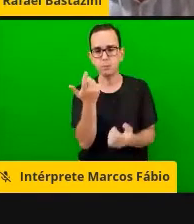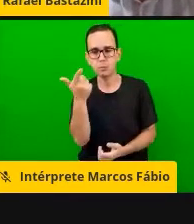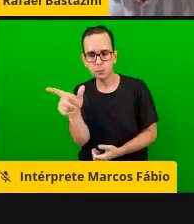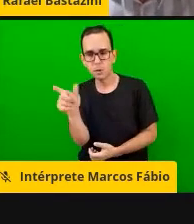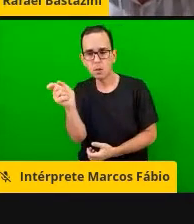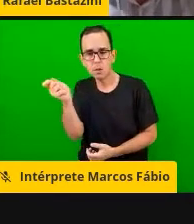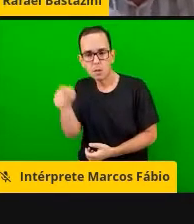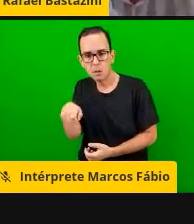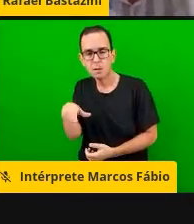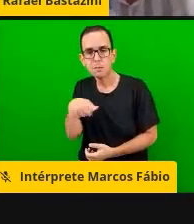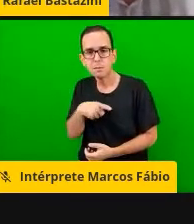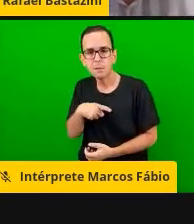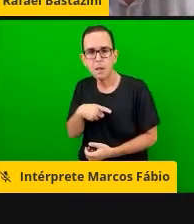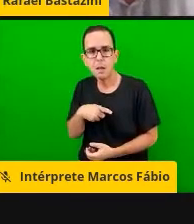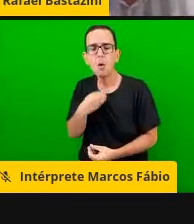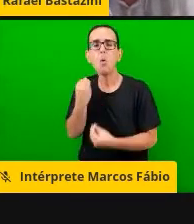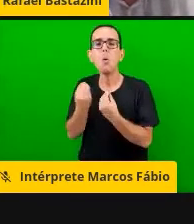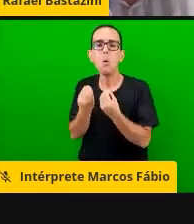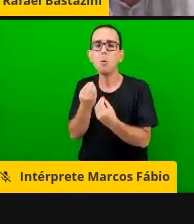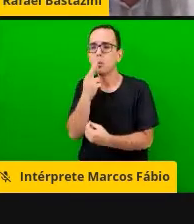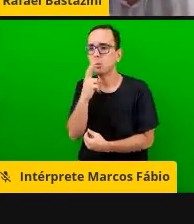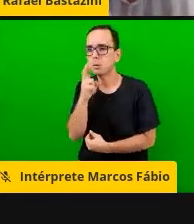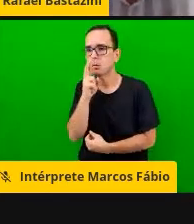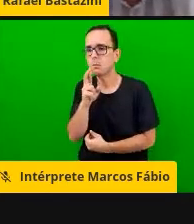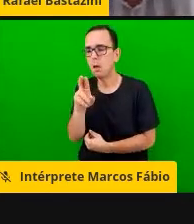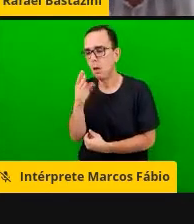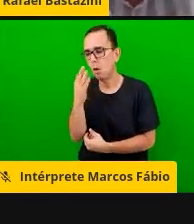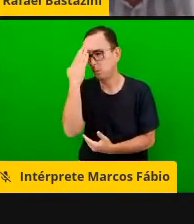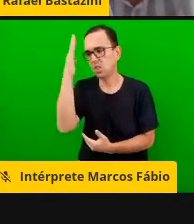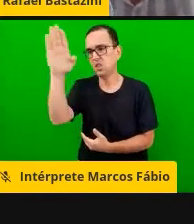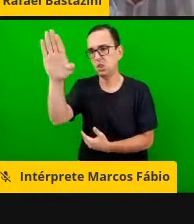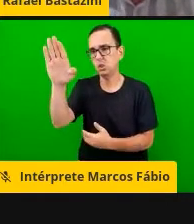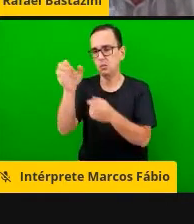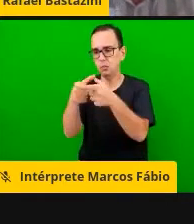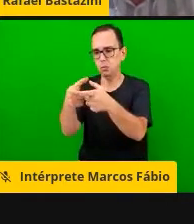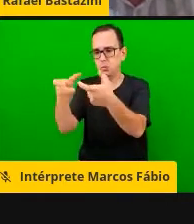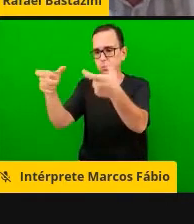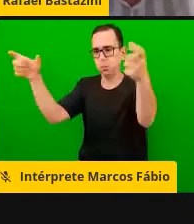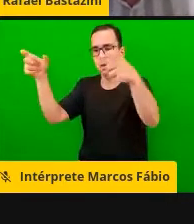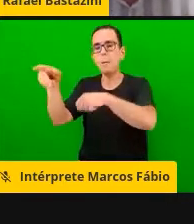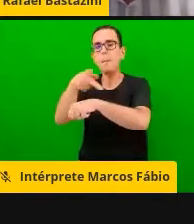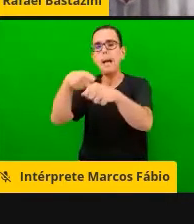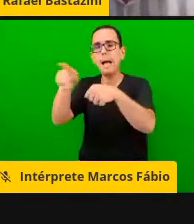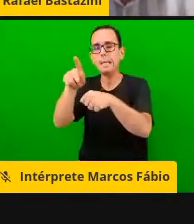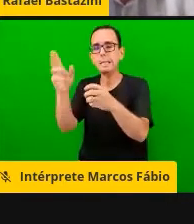enquanto justificativa dos objetivos expansionistas dos países